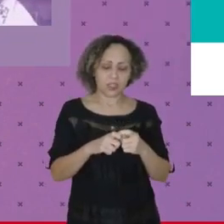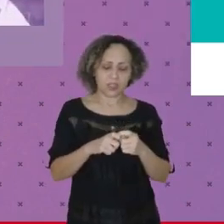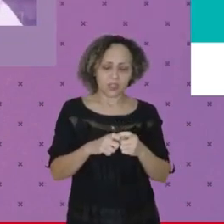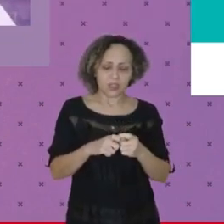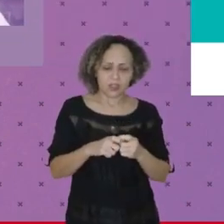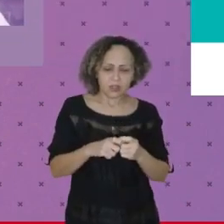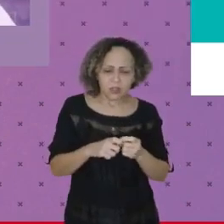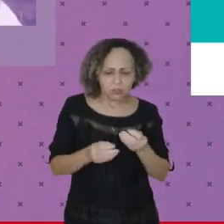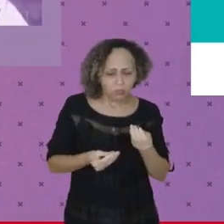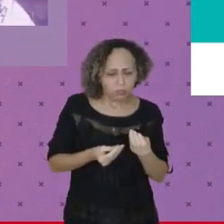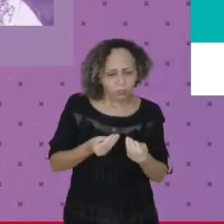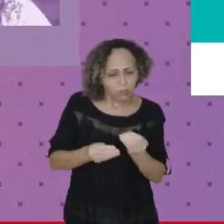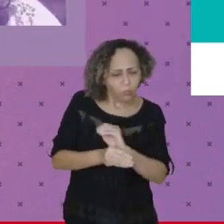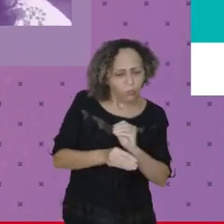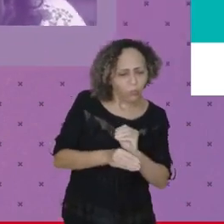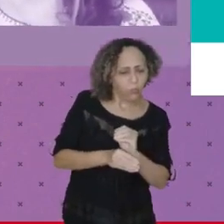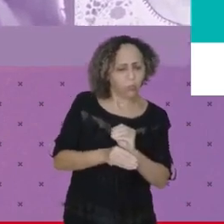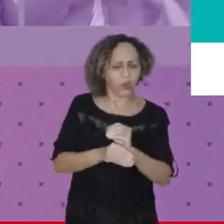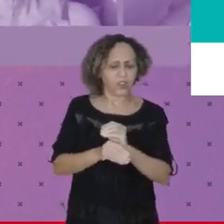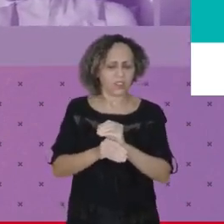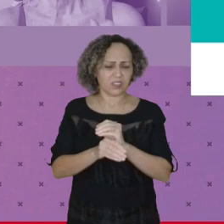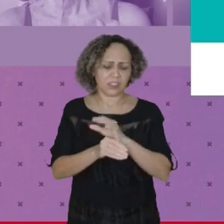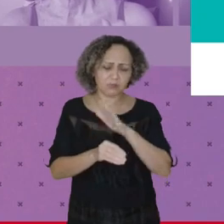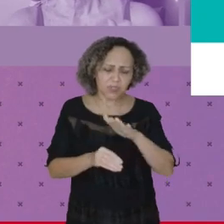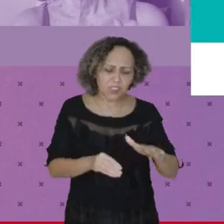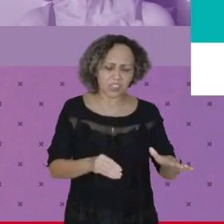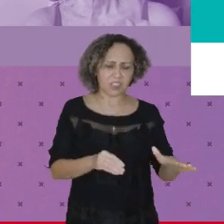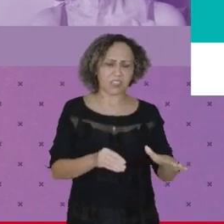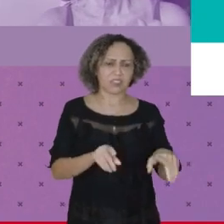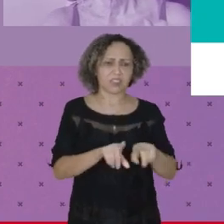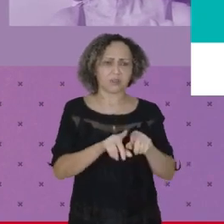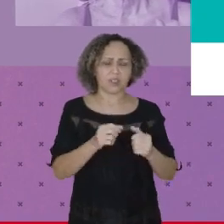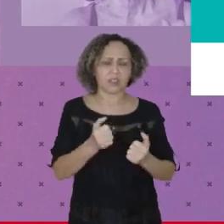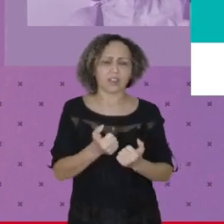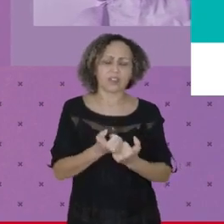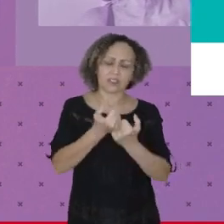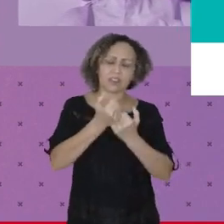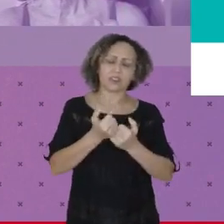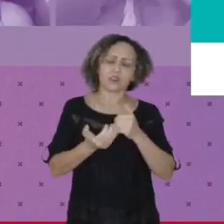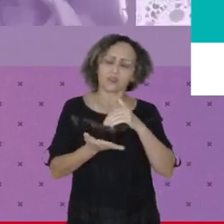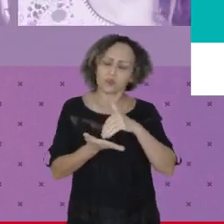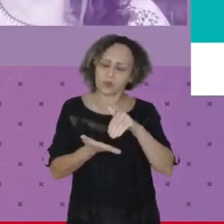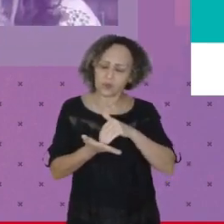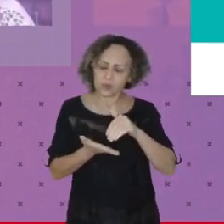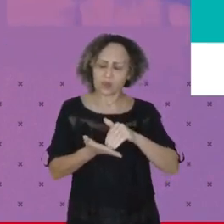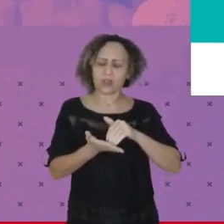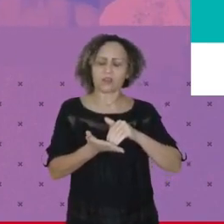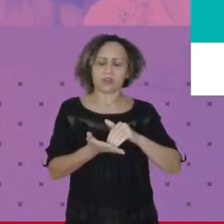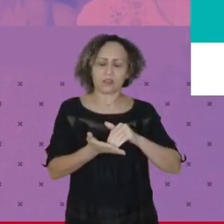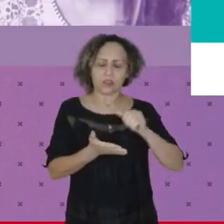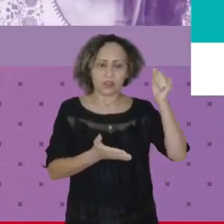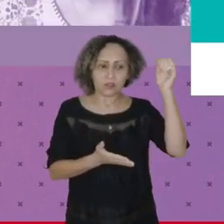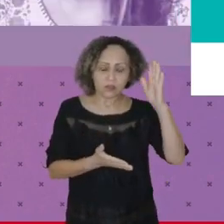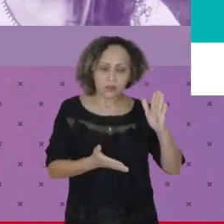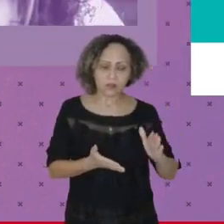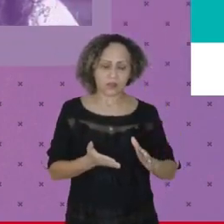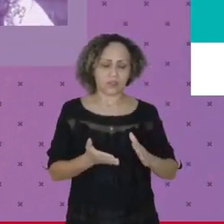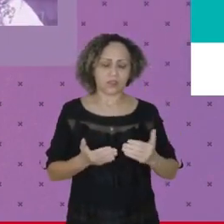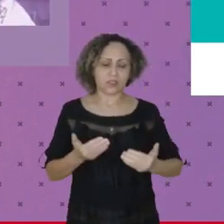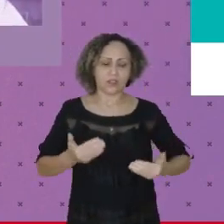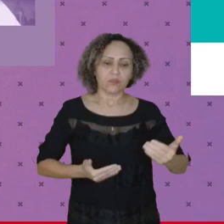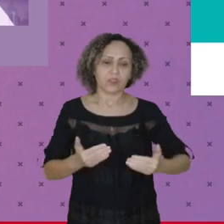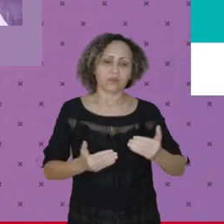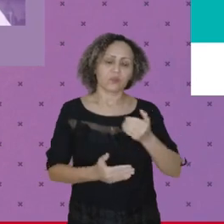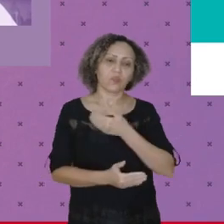indígena Pataxó, a assistente social e secretária da Subregional da Internacional de Serviços Públicos no Brasil, Denise